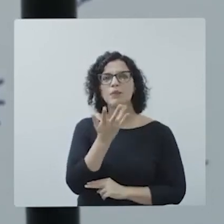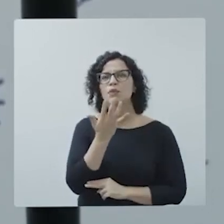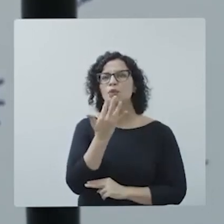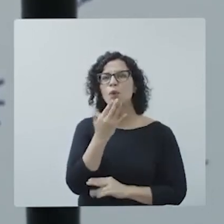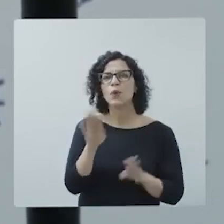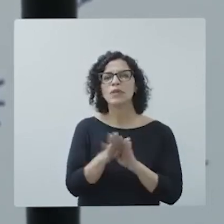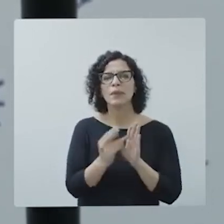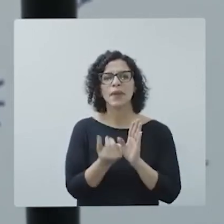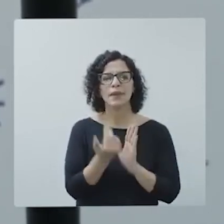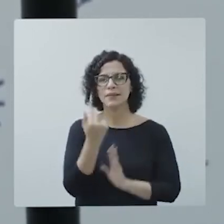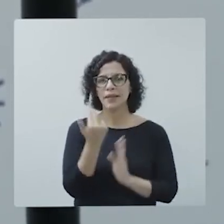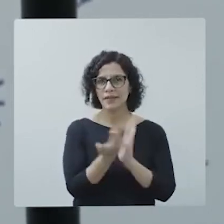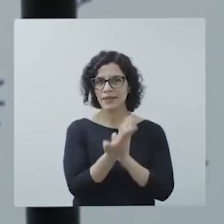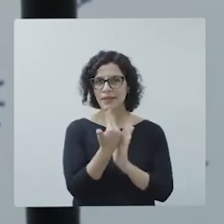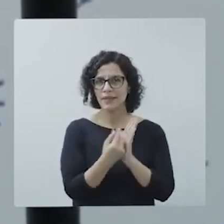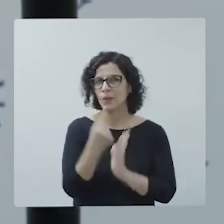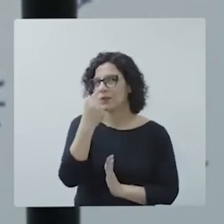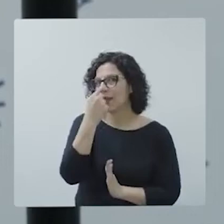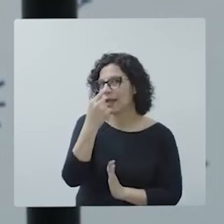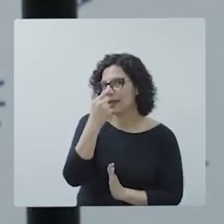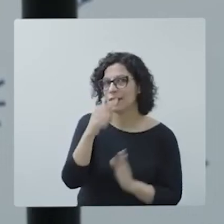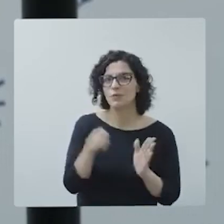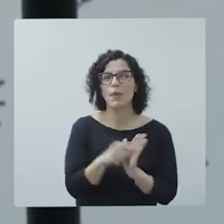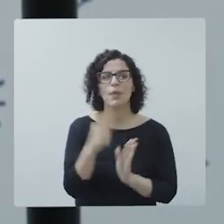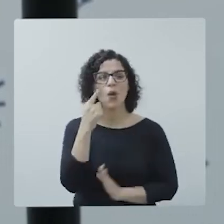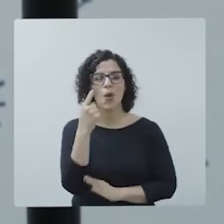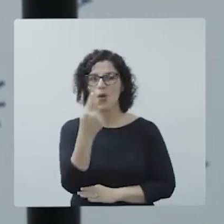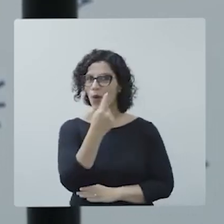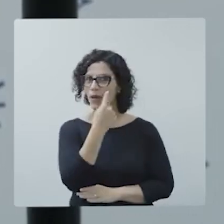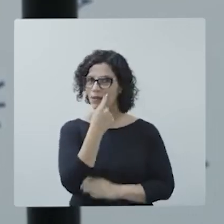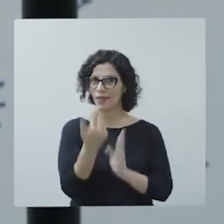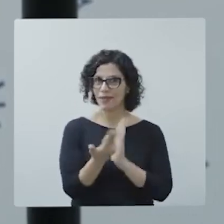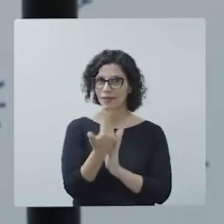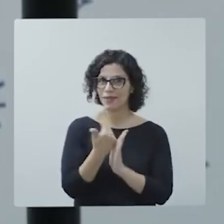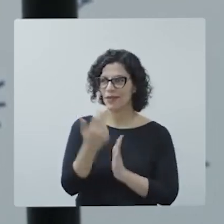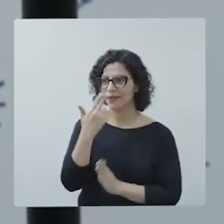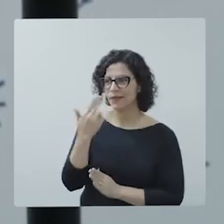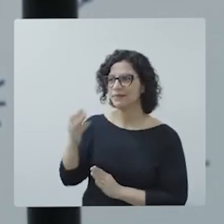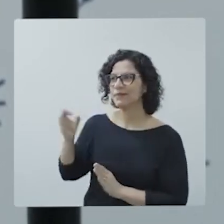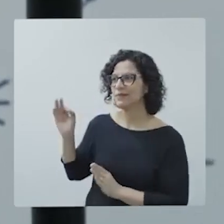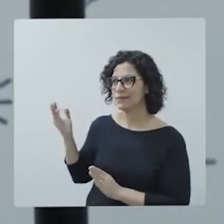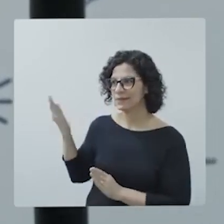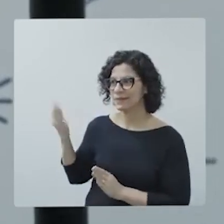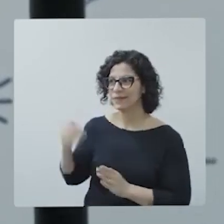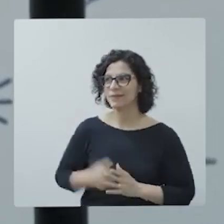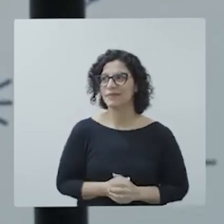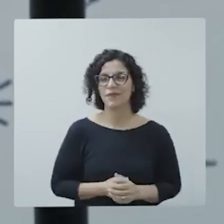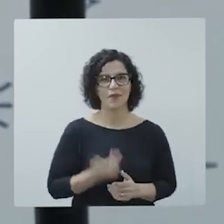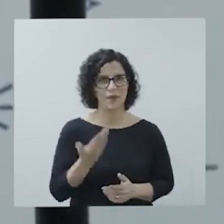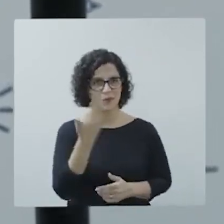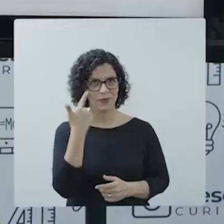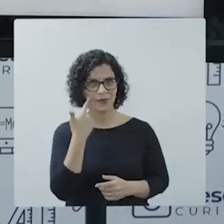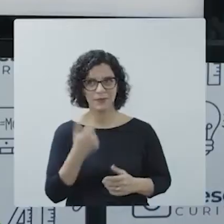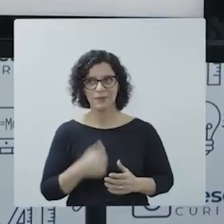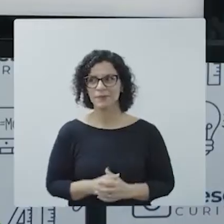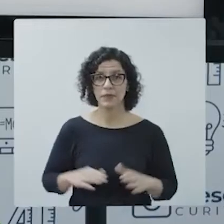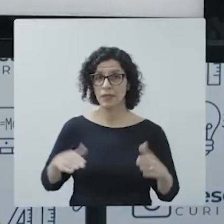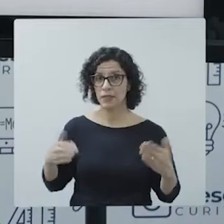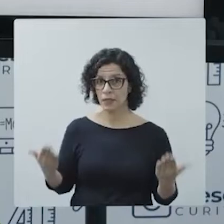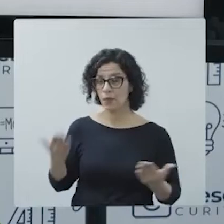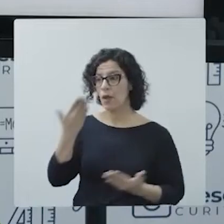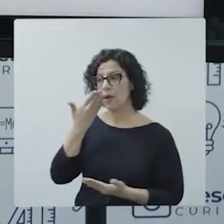e desenhar o focinho da raposa e os dois olhinhos, certo? Então, vamos lá?